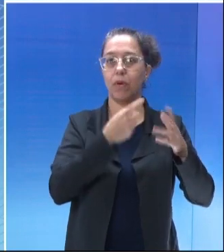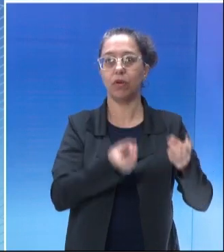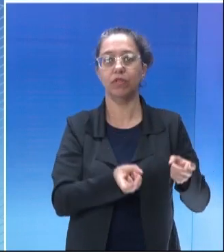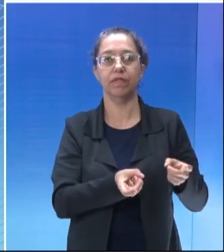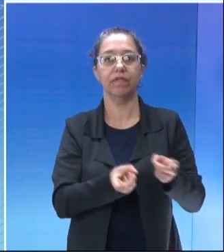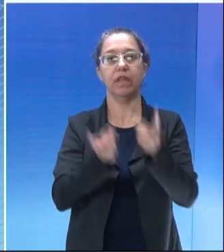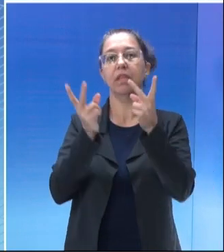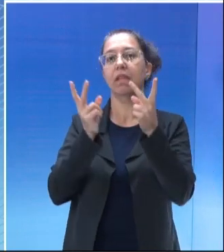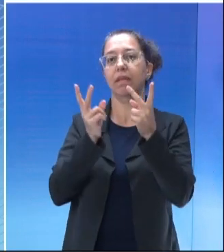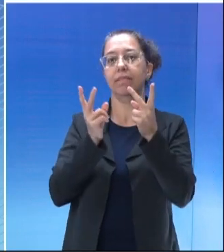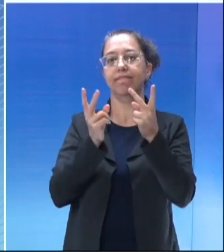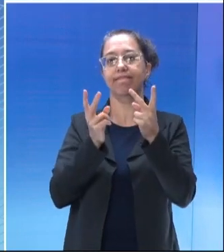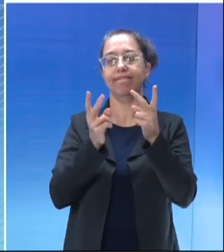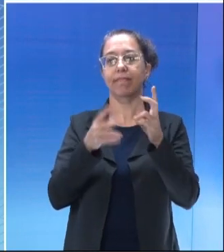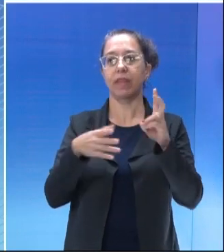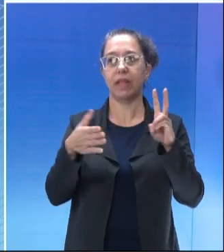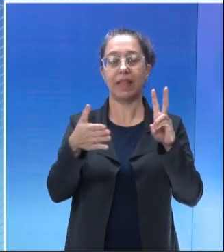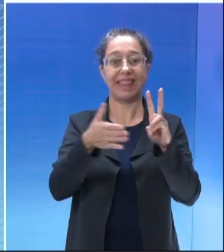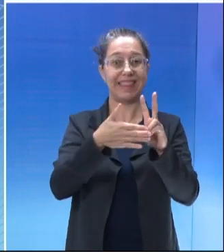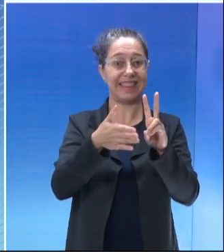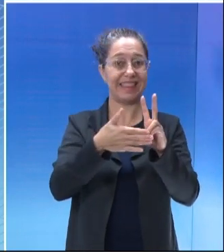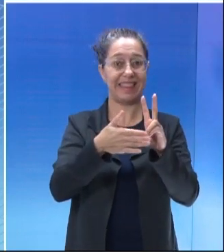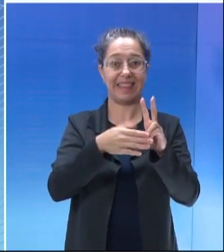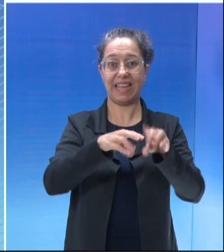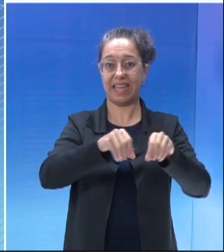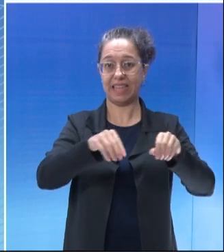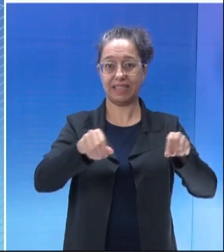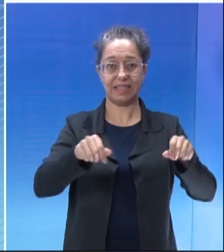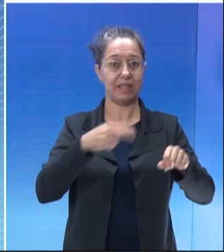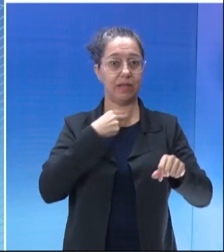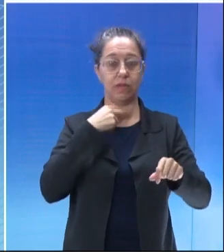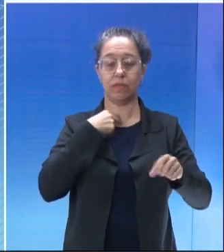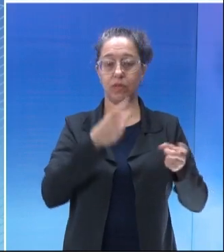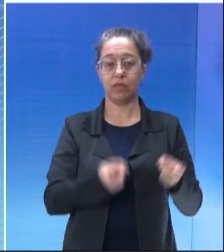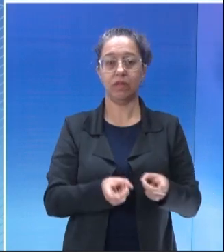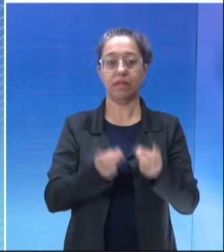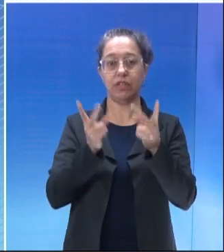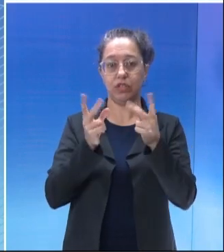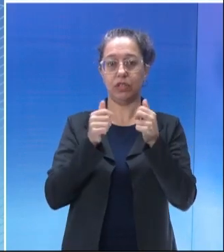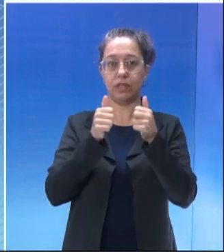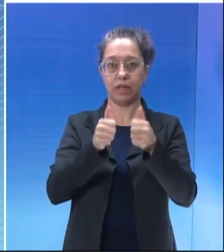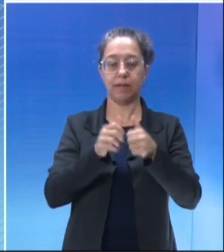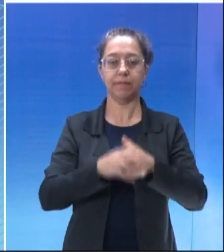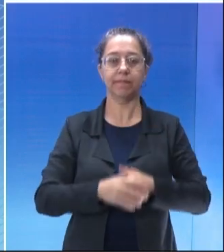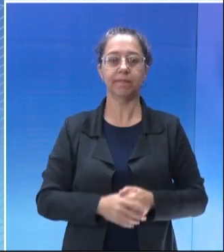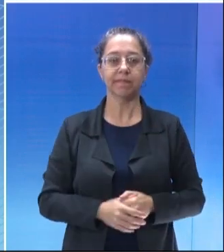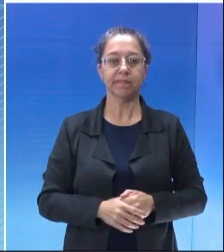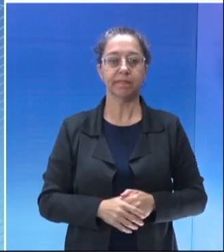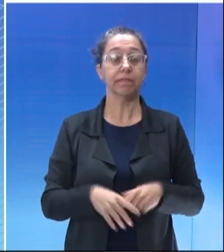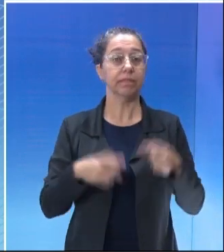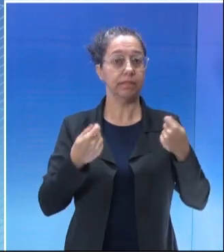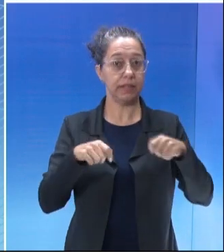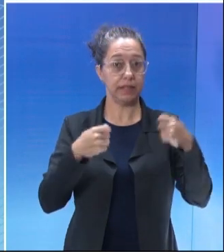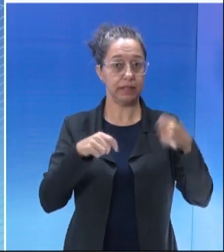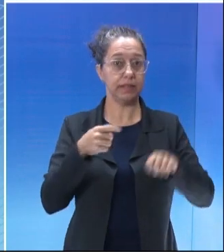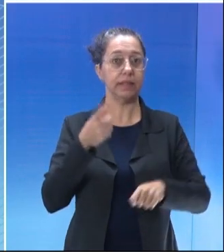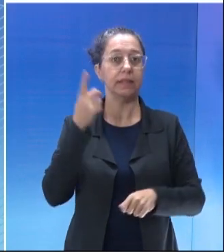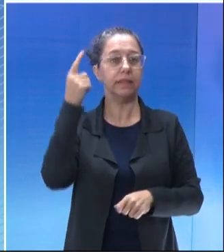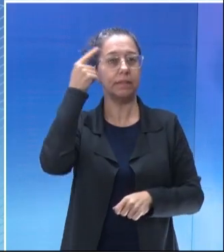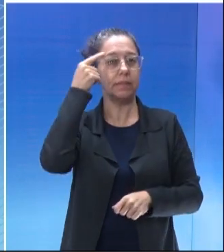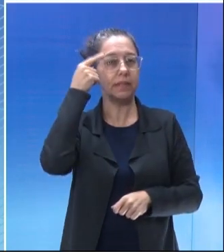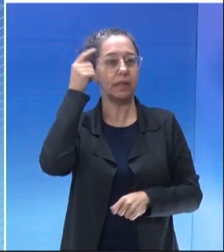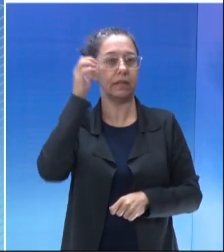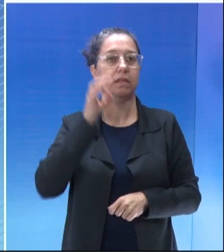tá? A terra indígena não pode ser vendida, beleza? Isso é uma coisa que nós temos que ter em